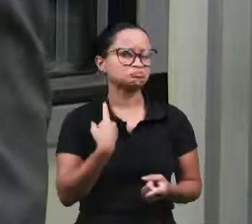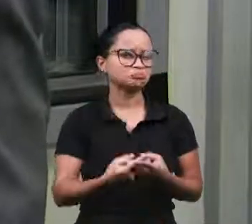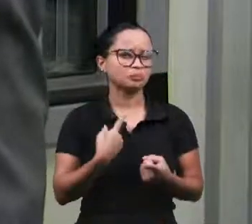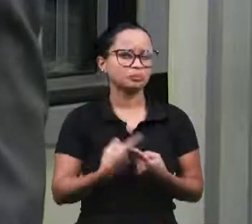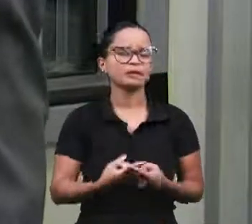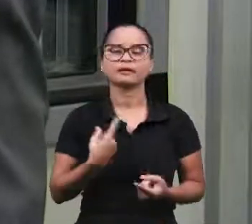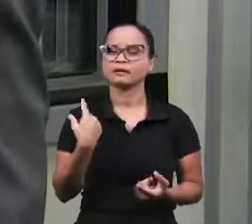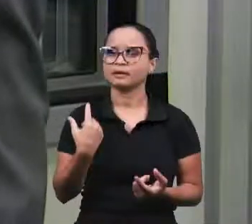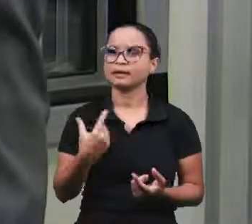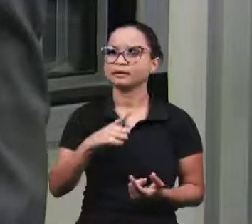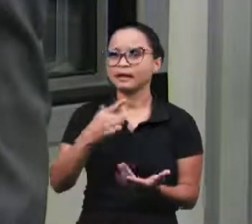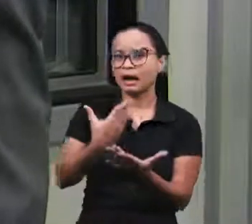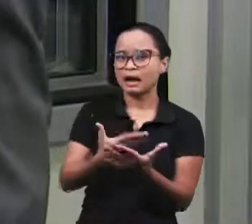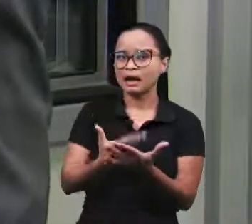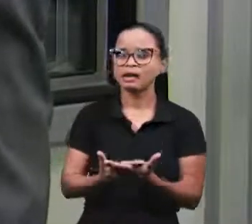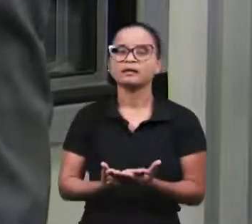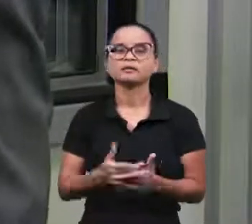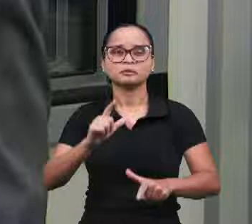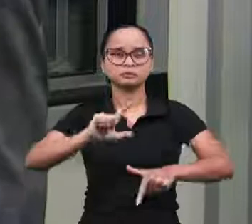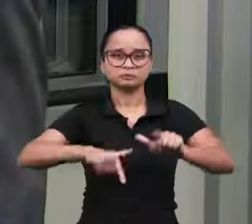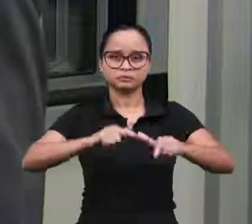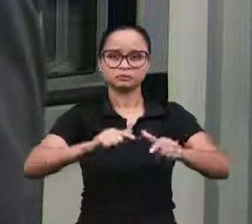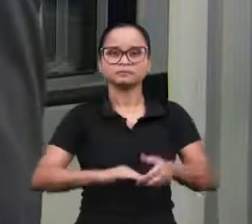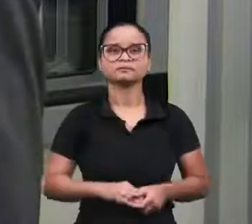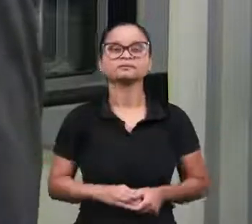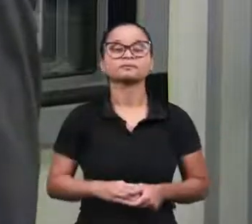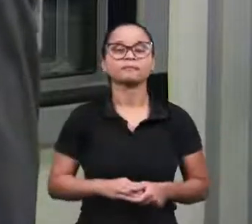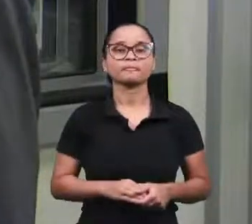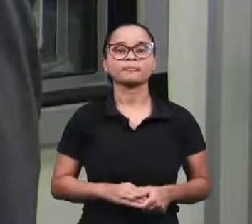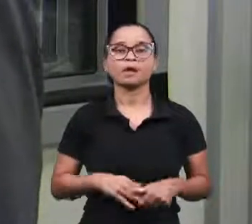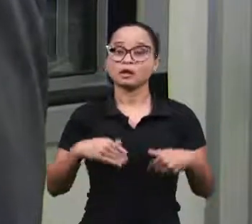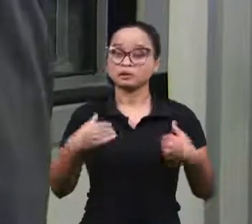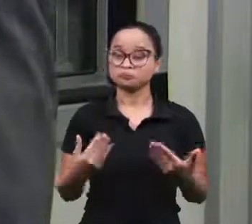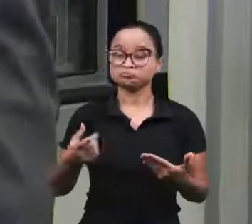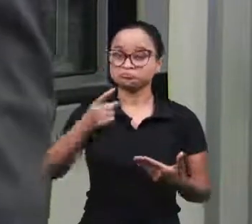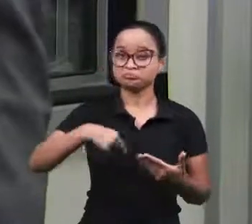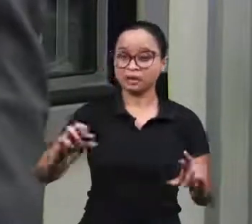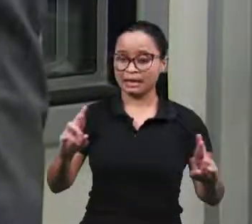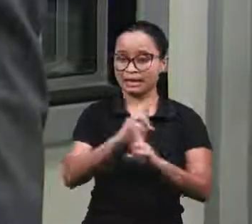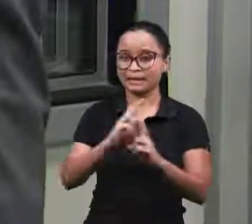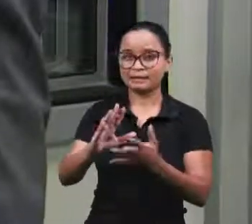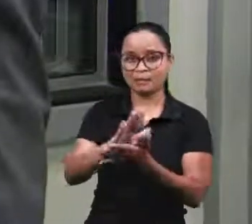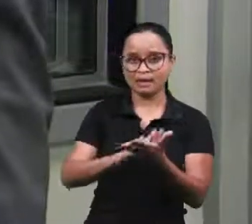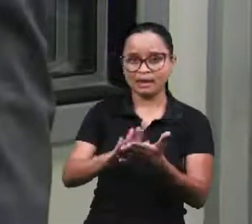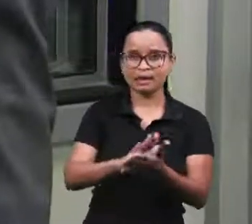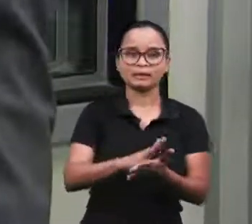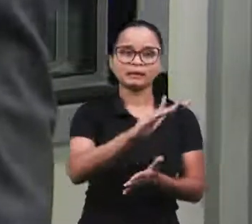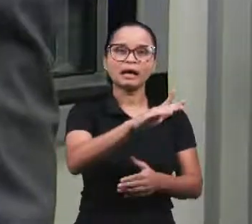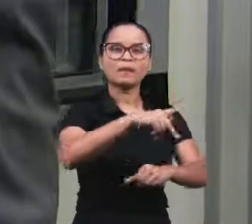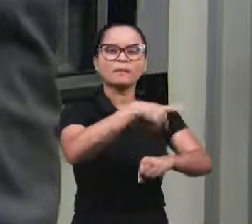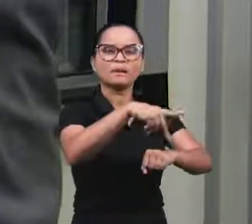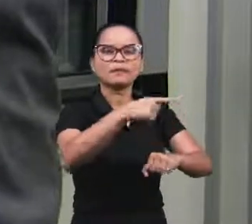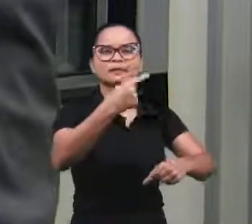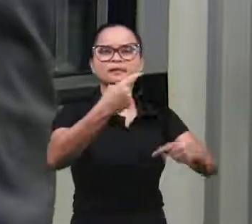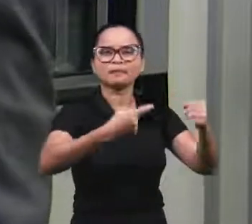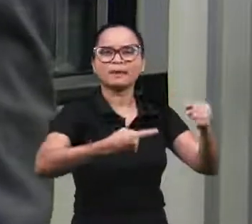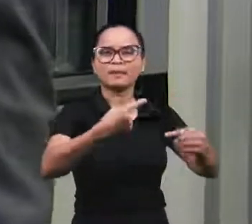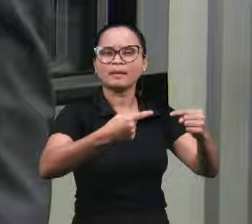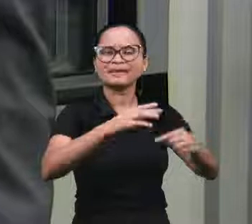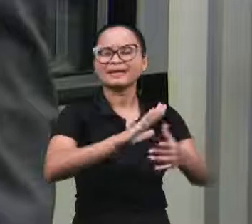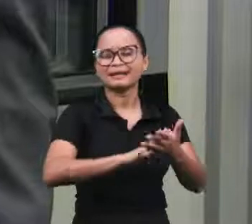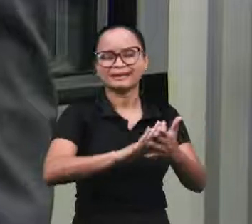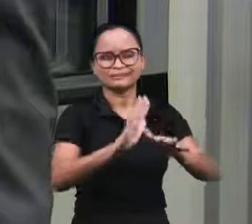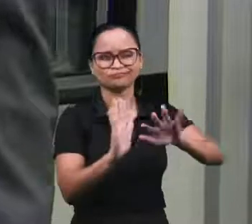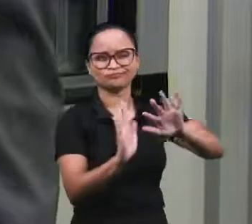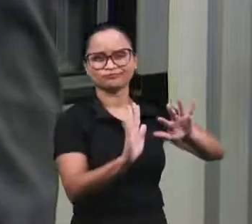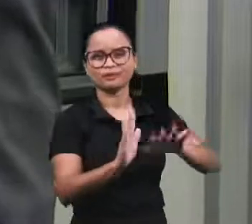porque, embora nós não tenhamos nenhuma relação com Israel político, somente com Israel profético,